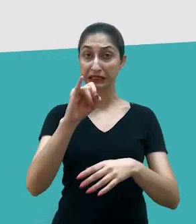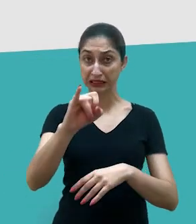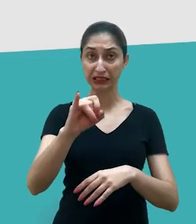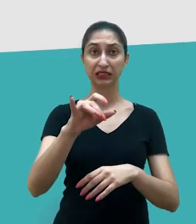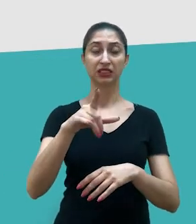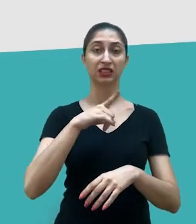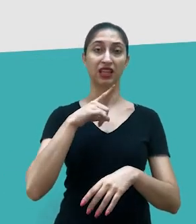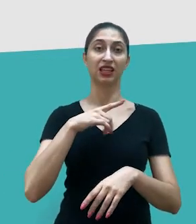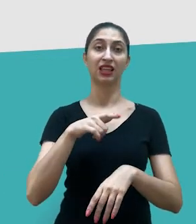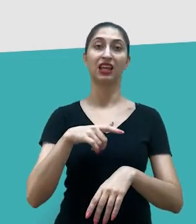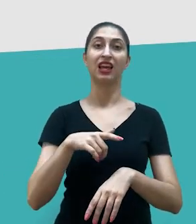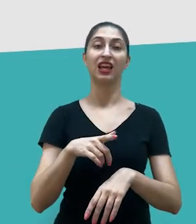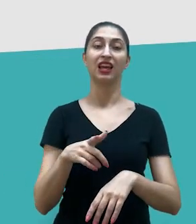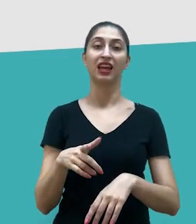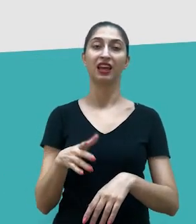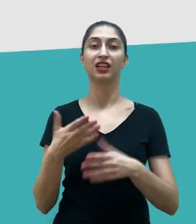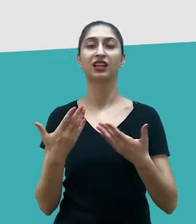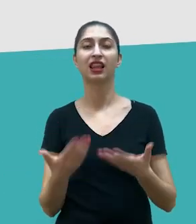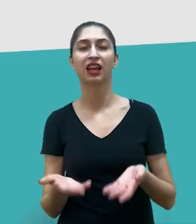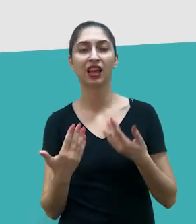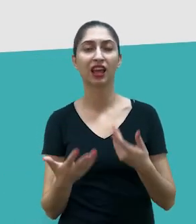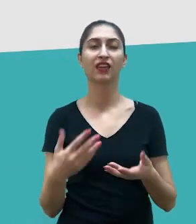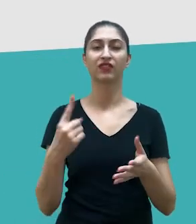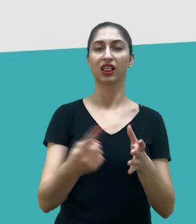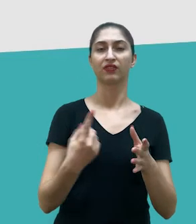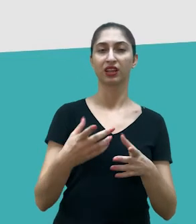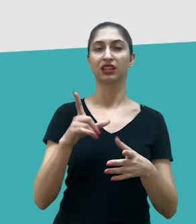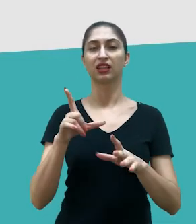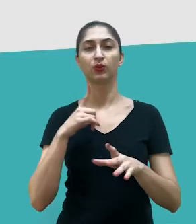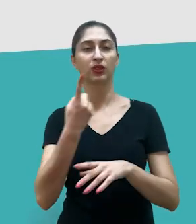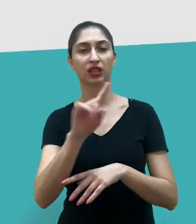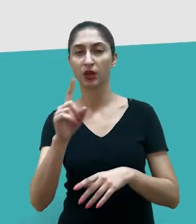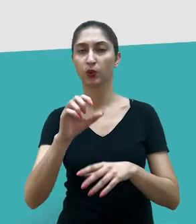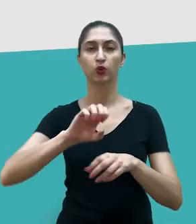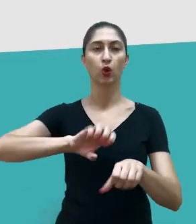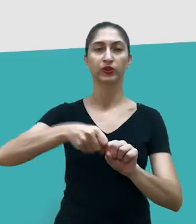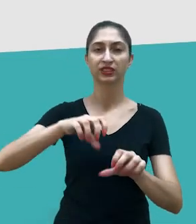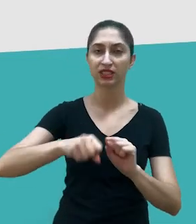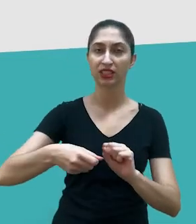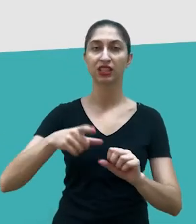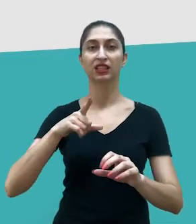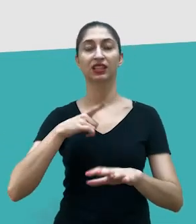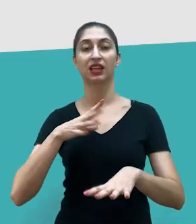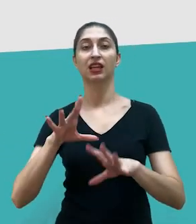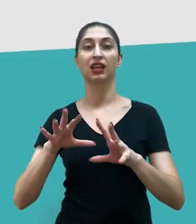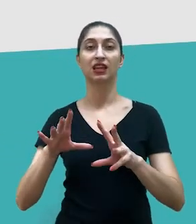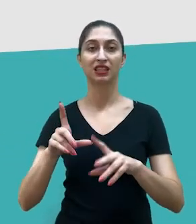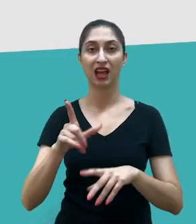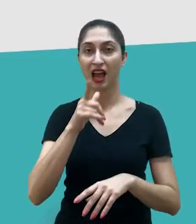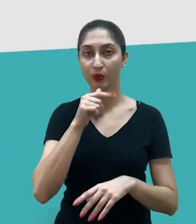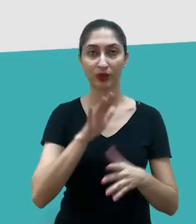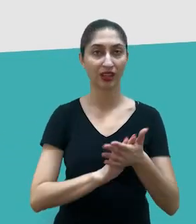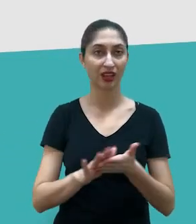lavar. Não é? Tem a lavagem suave, tem o não torcer, tem a lavagem manual com a mãozinha, tem o sem água,